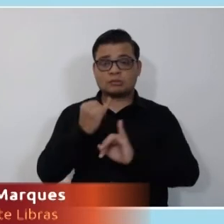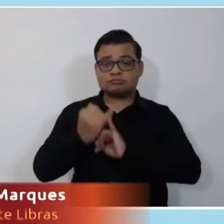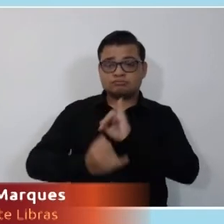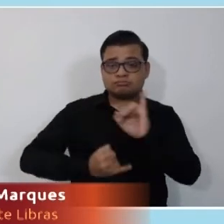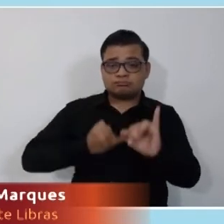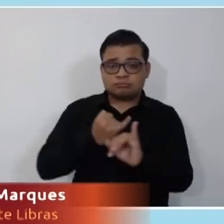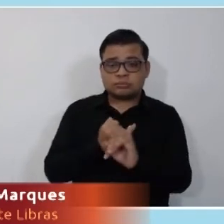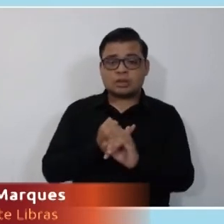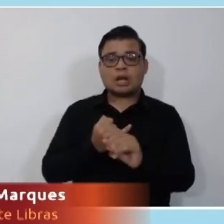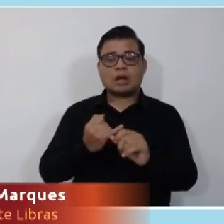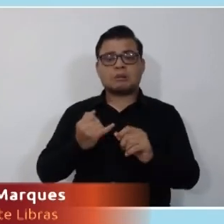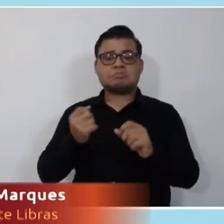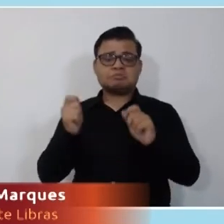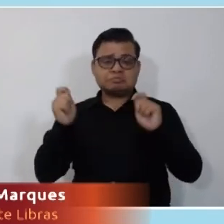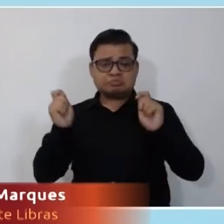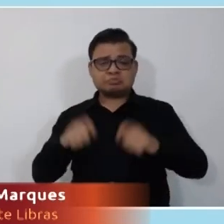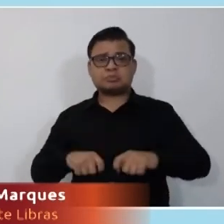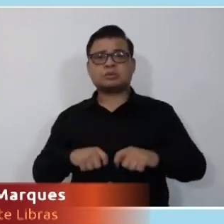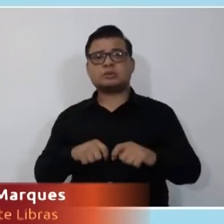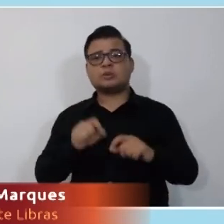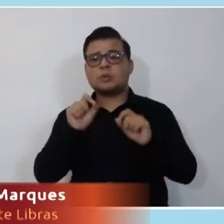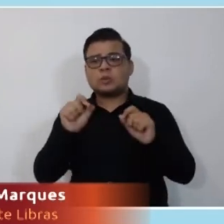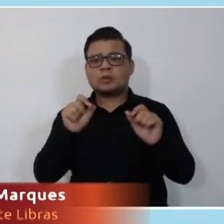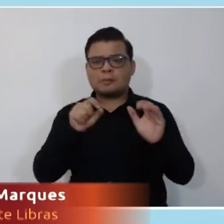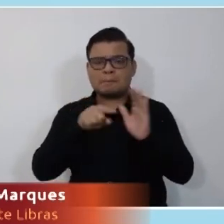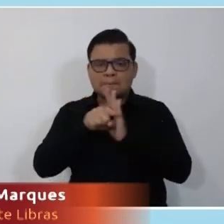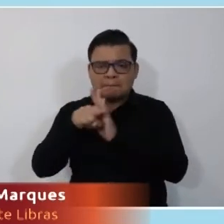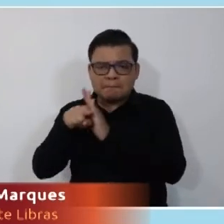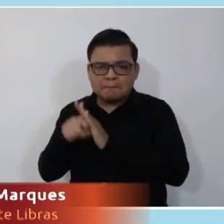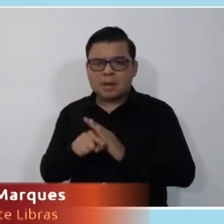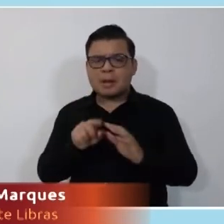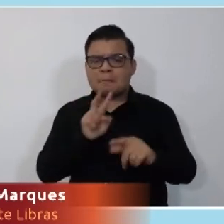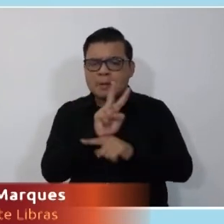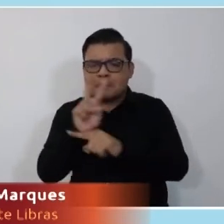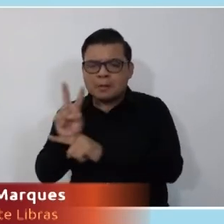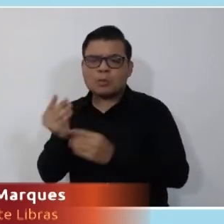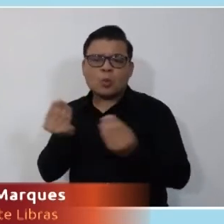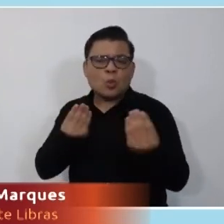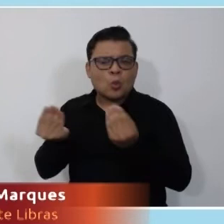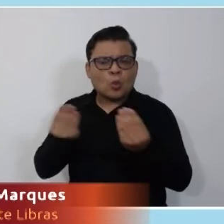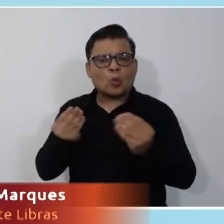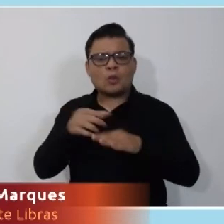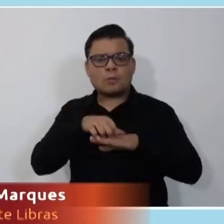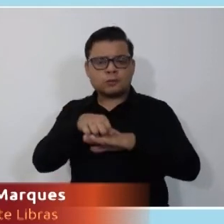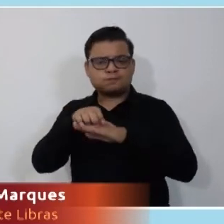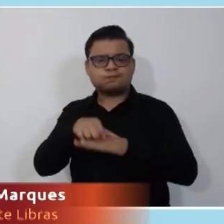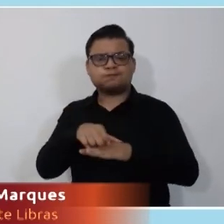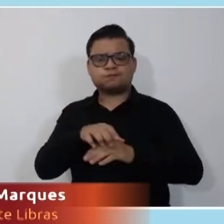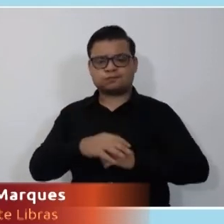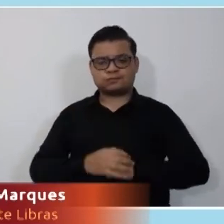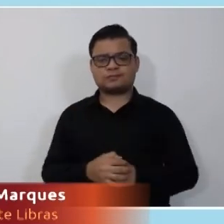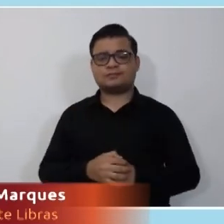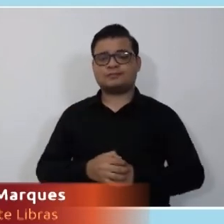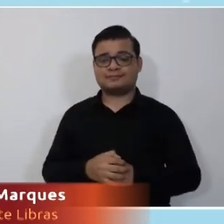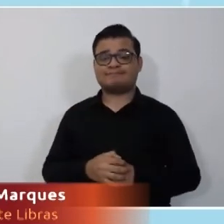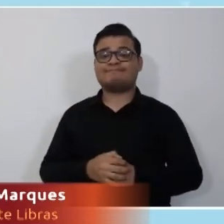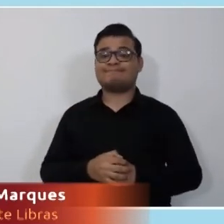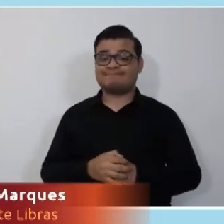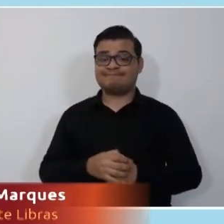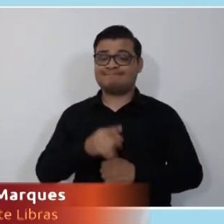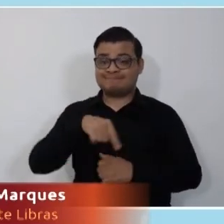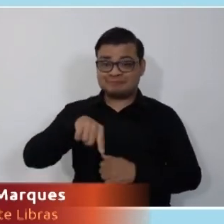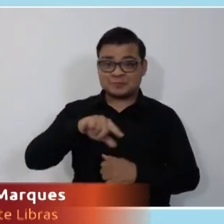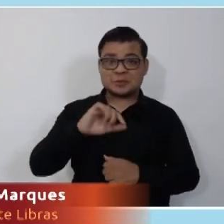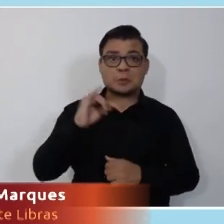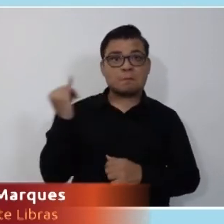agora fazer essa monitoração da mobilidade de forma anualizada, o que é necessário para o planejamento, né? Porque você vai